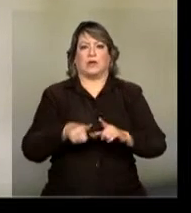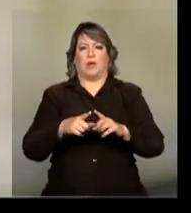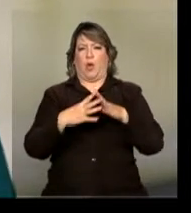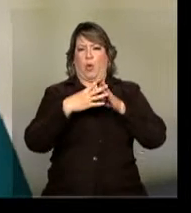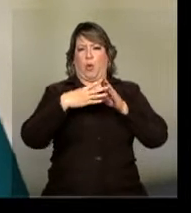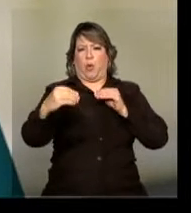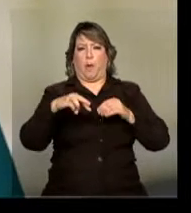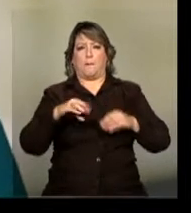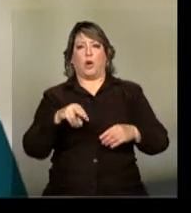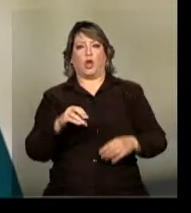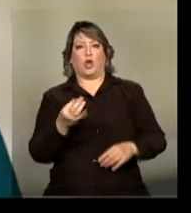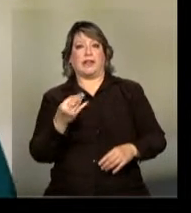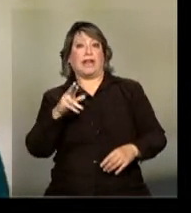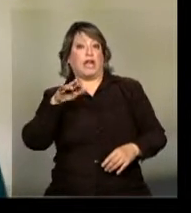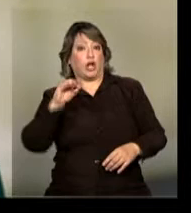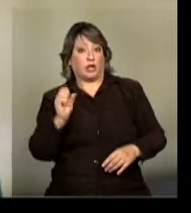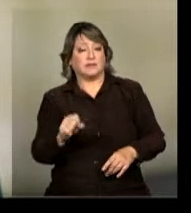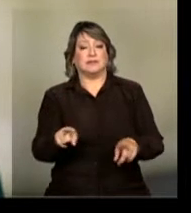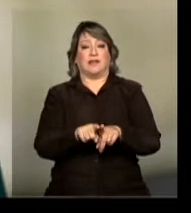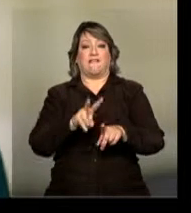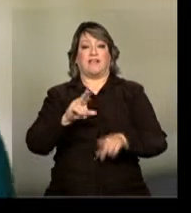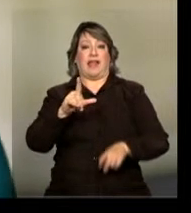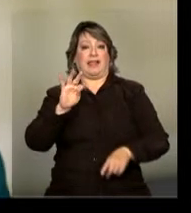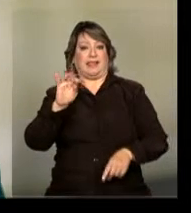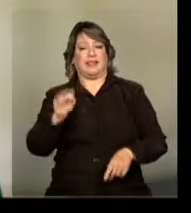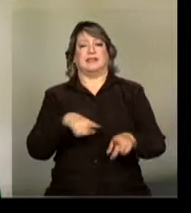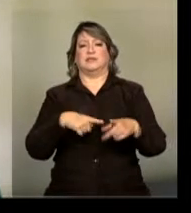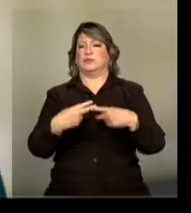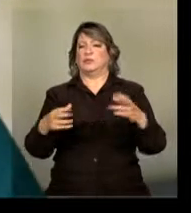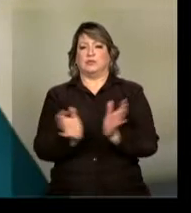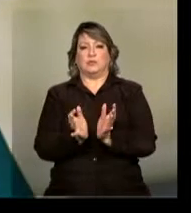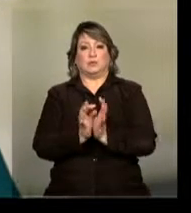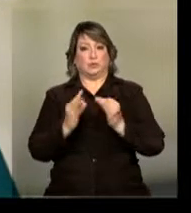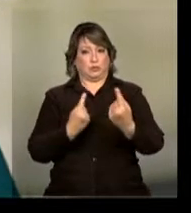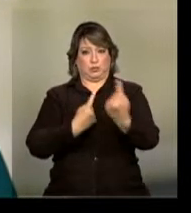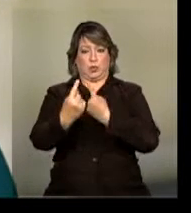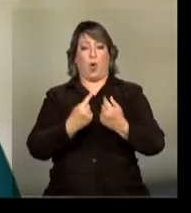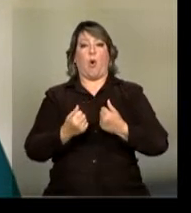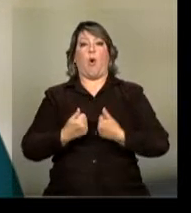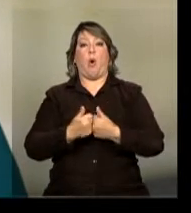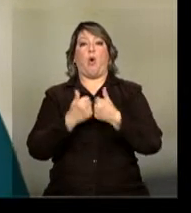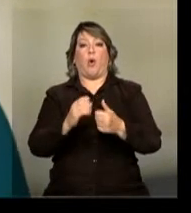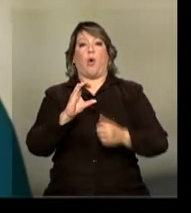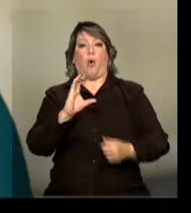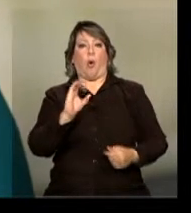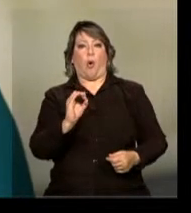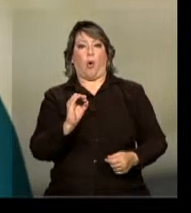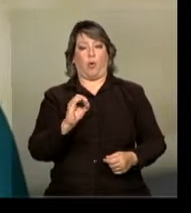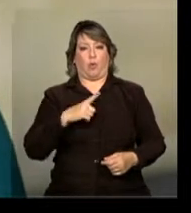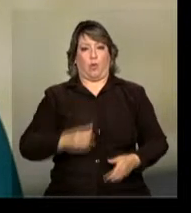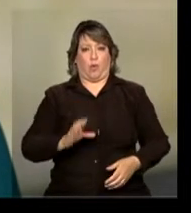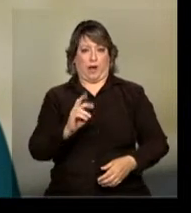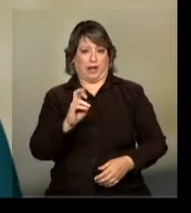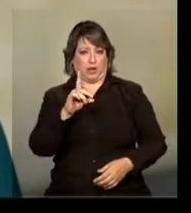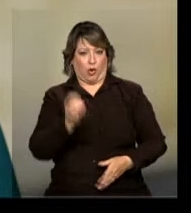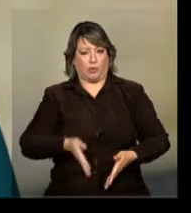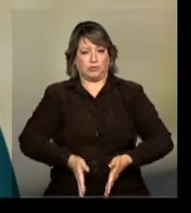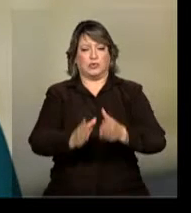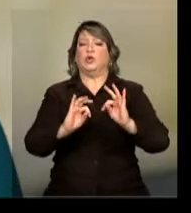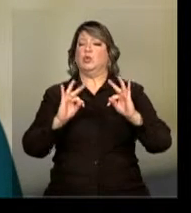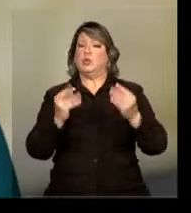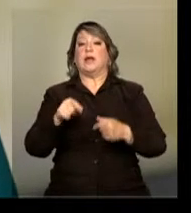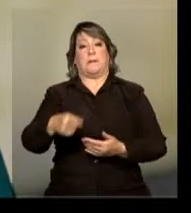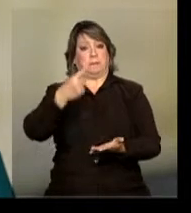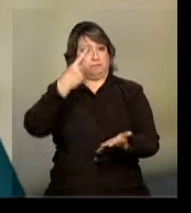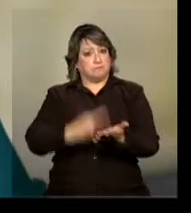corredores de ônibus e vlts o pacto pela estabilidade fiscal está mobilizando nossos esforços